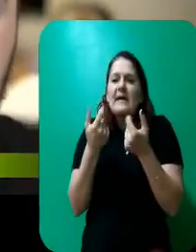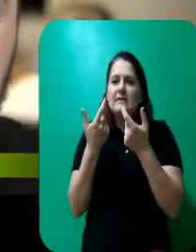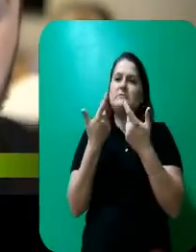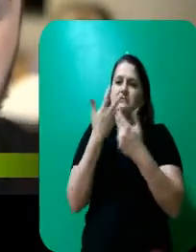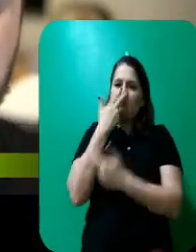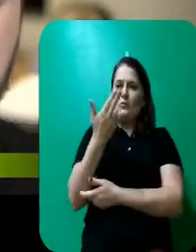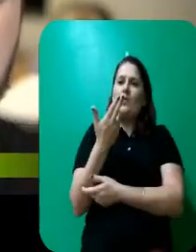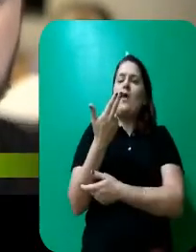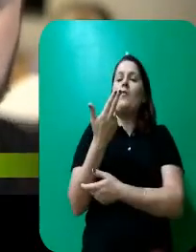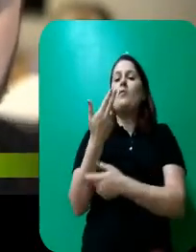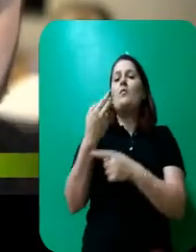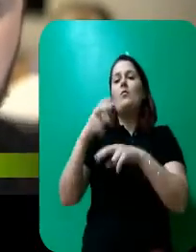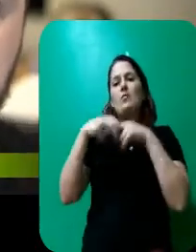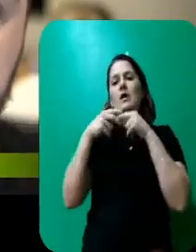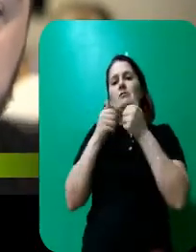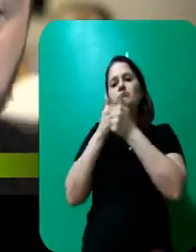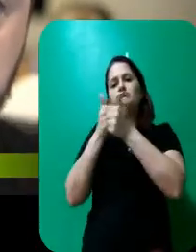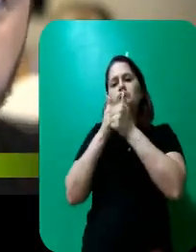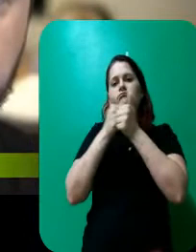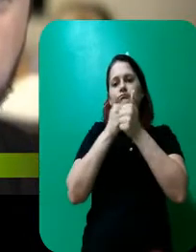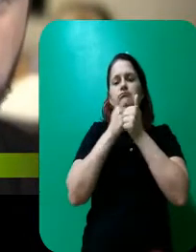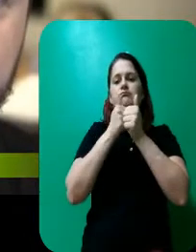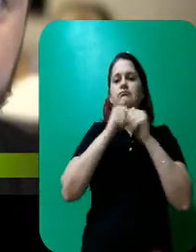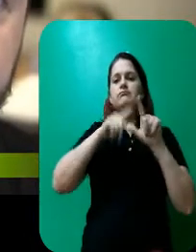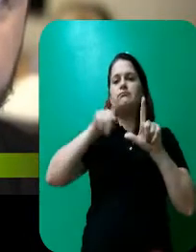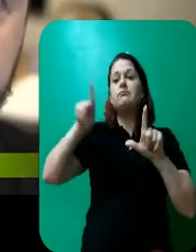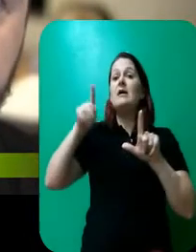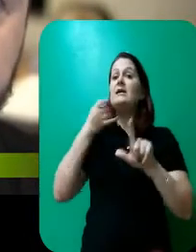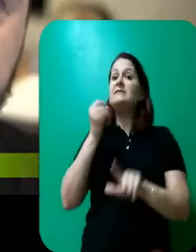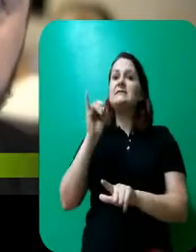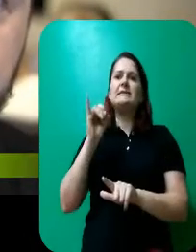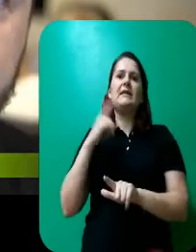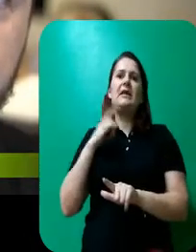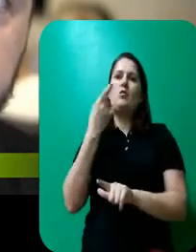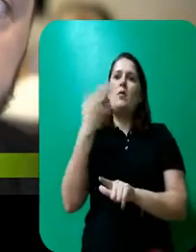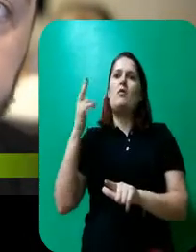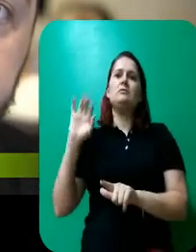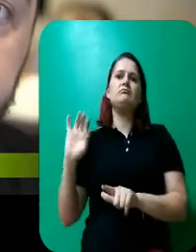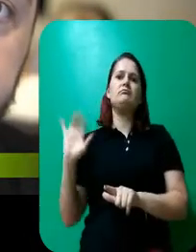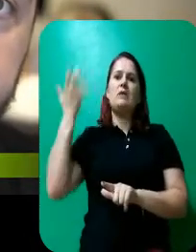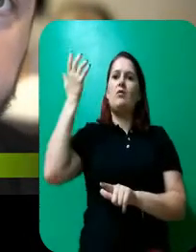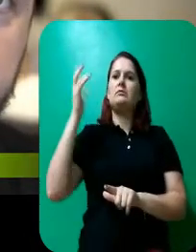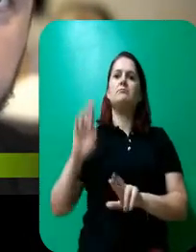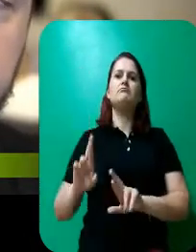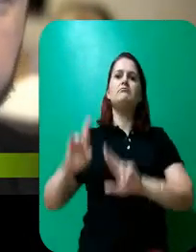estranha aconteça para fazer ele ser mais transmitido. Países que estão crescendo mais rápido